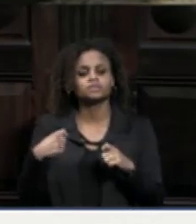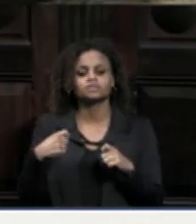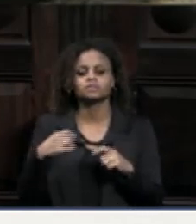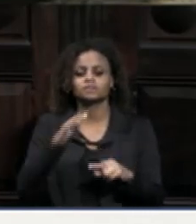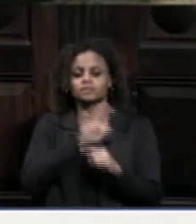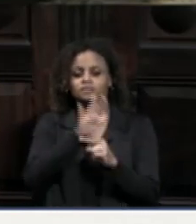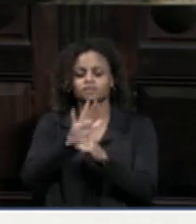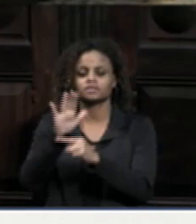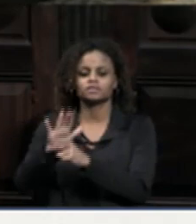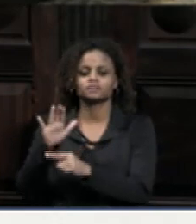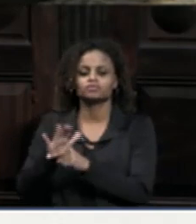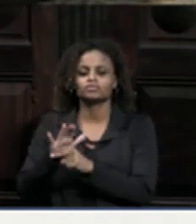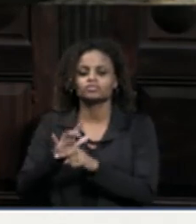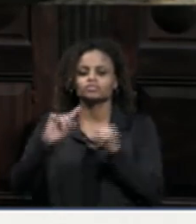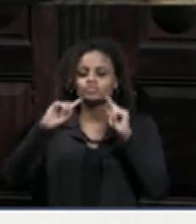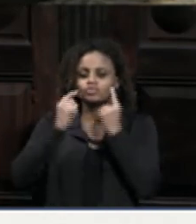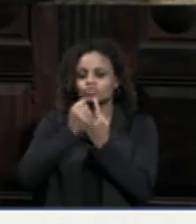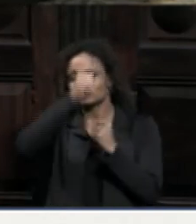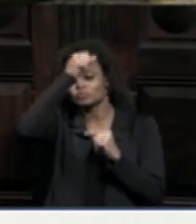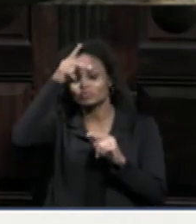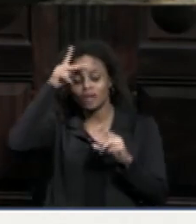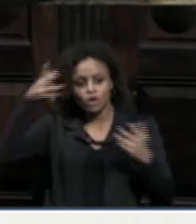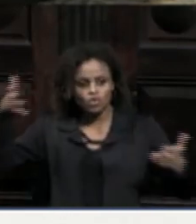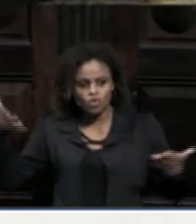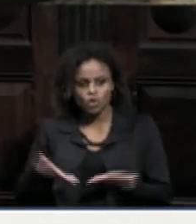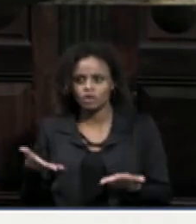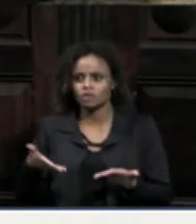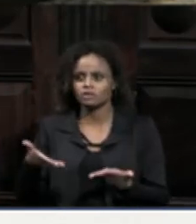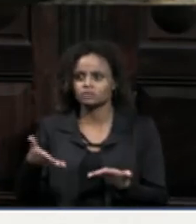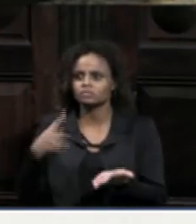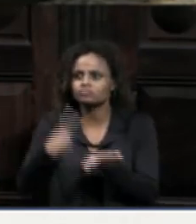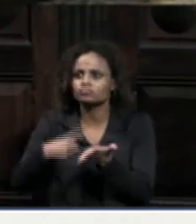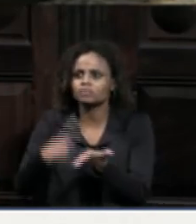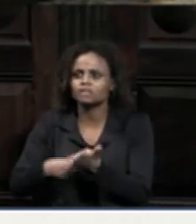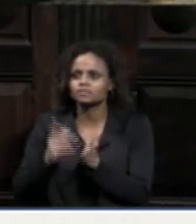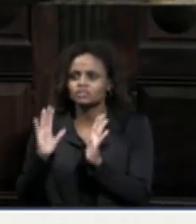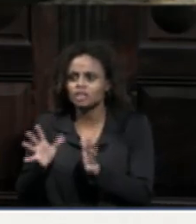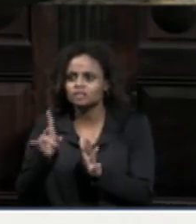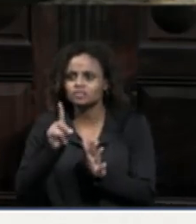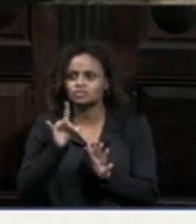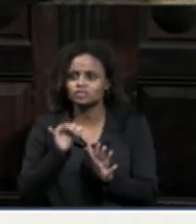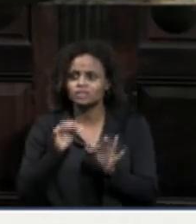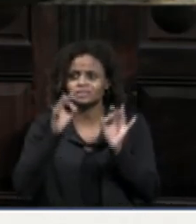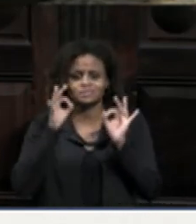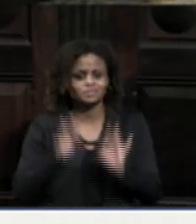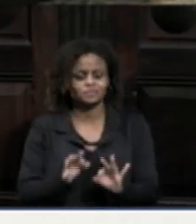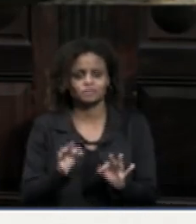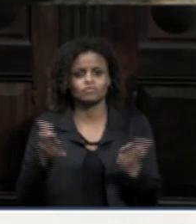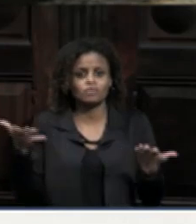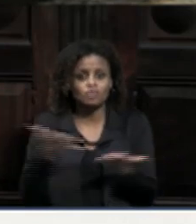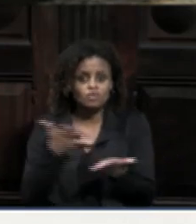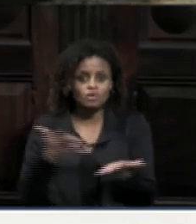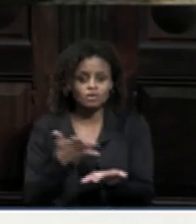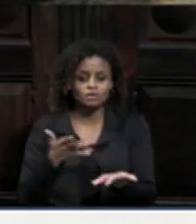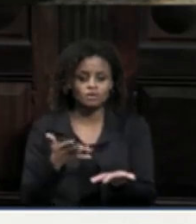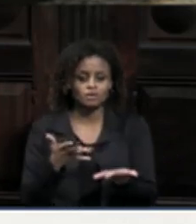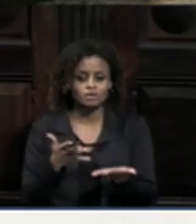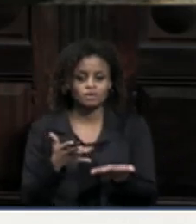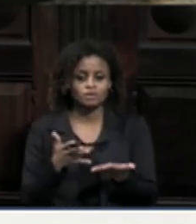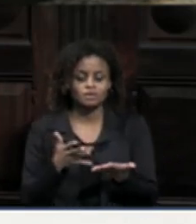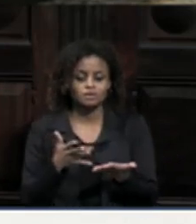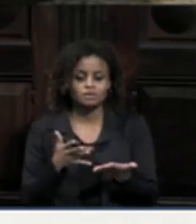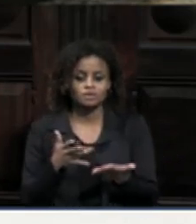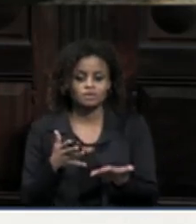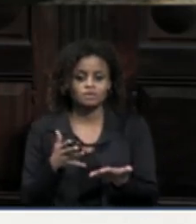definido a audiência pública agora. Agora. Definida a data da audiência pública,